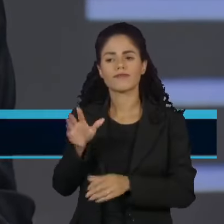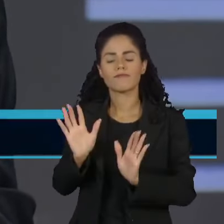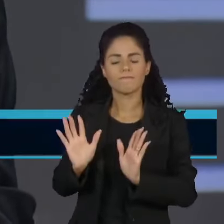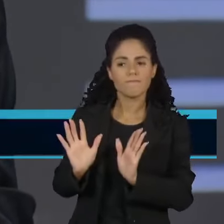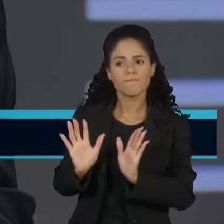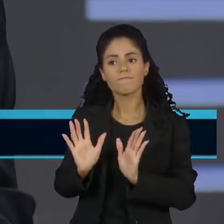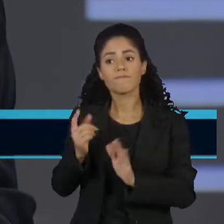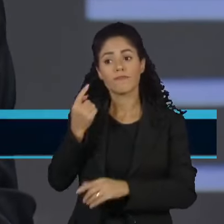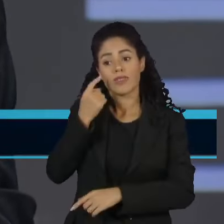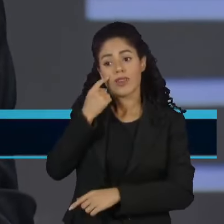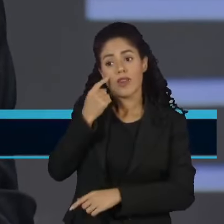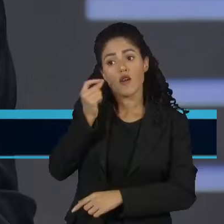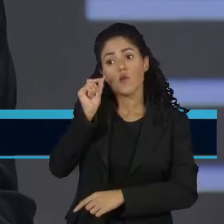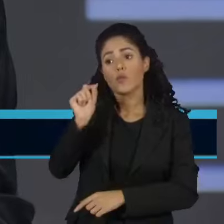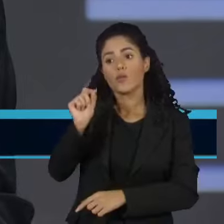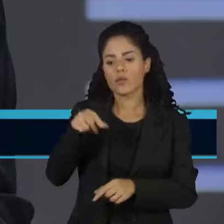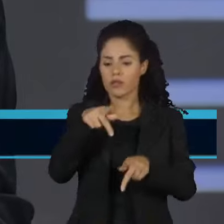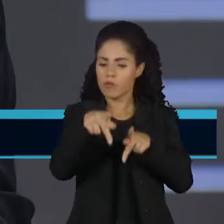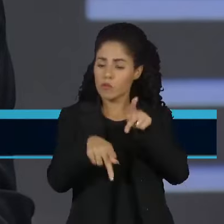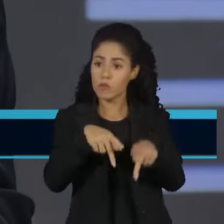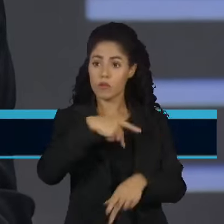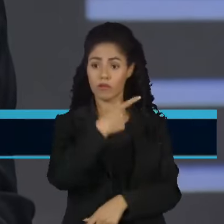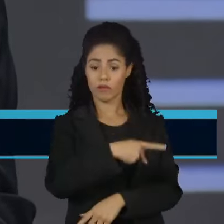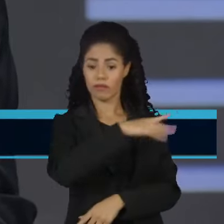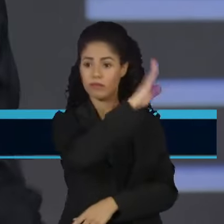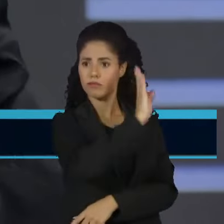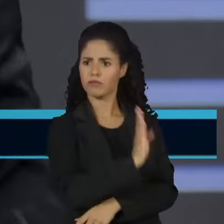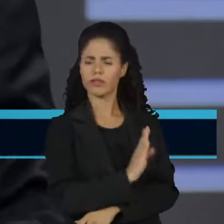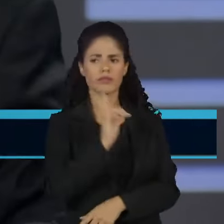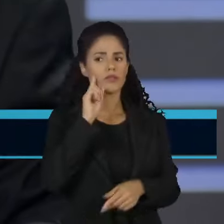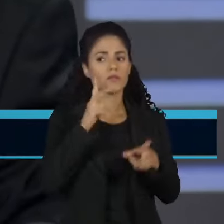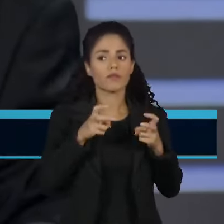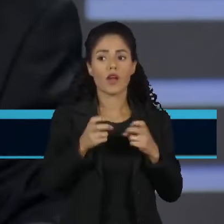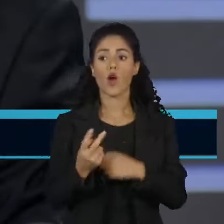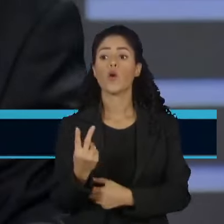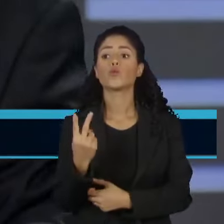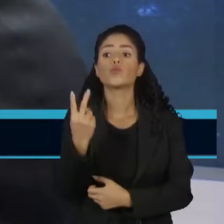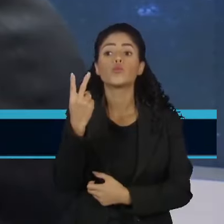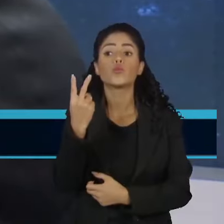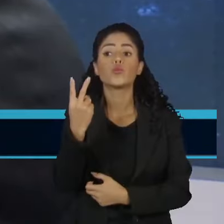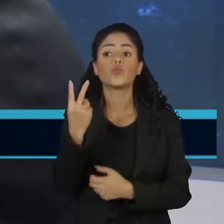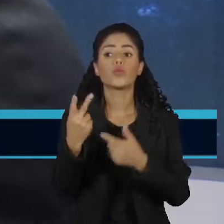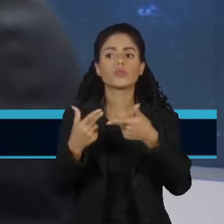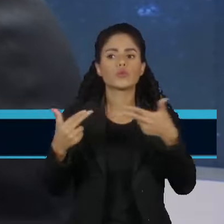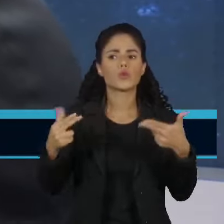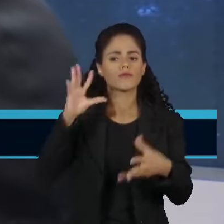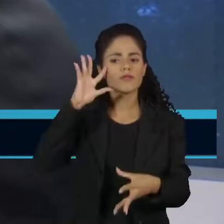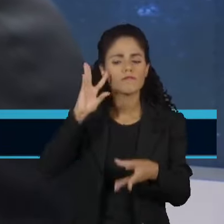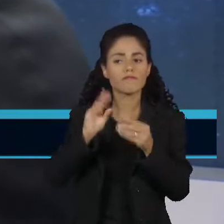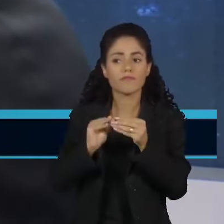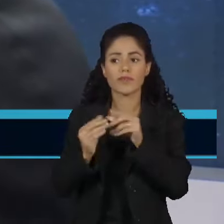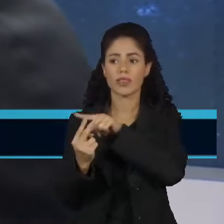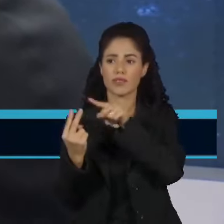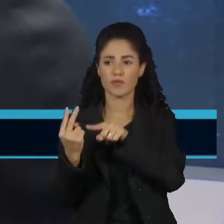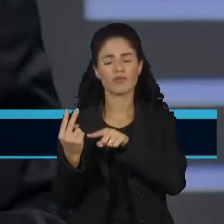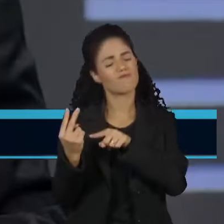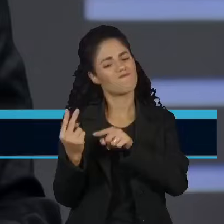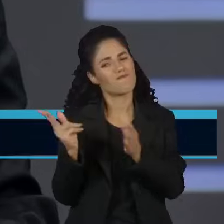que aqui no Brasil você tem duas compreensões de Israel, basicamente. E as duas